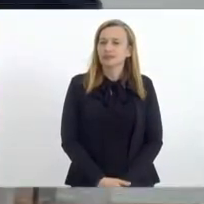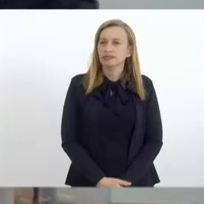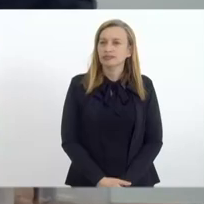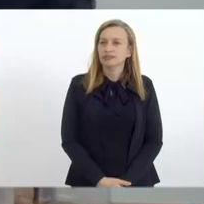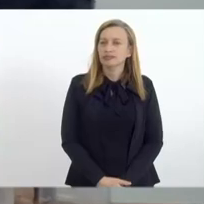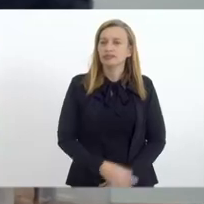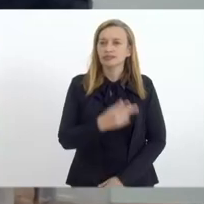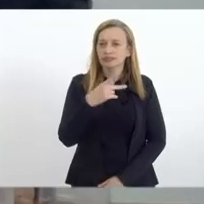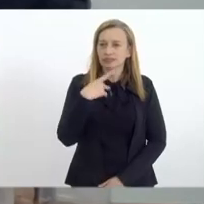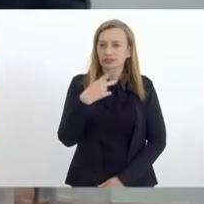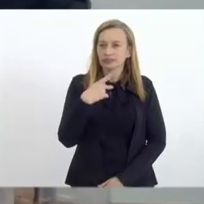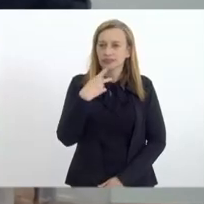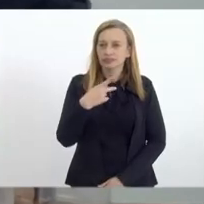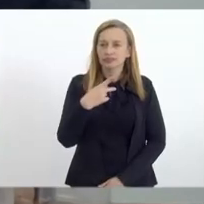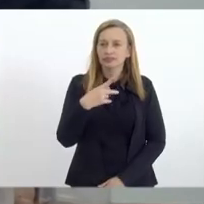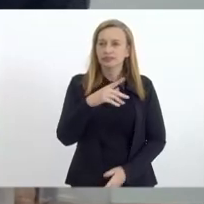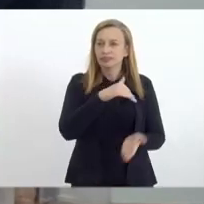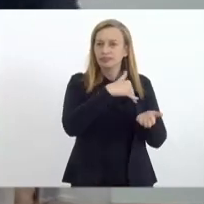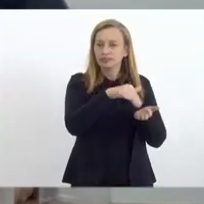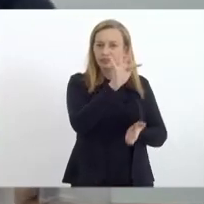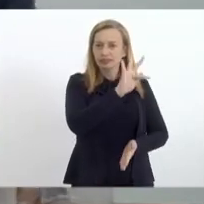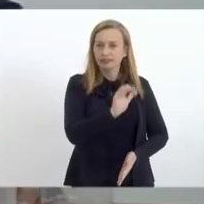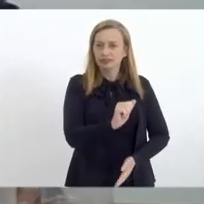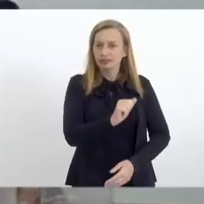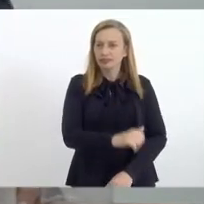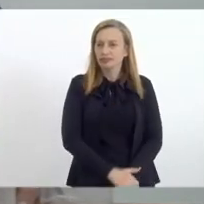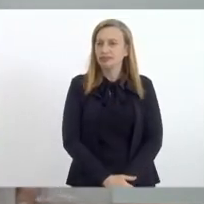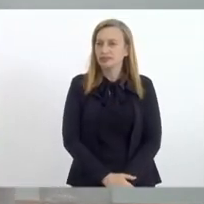Passar a palavra para a Fazenda.